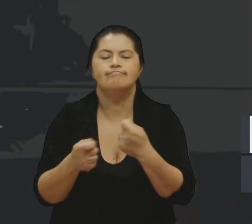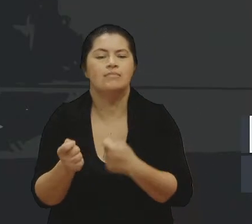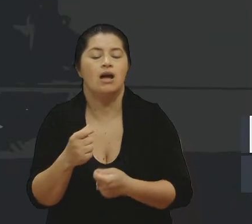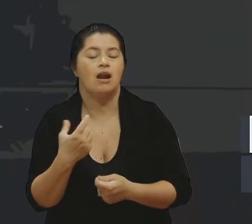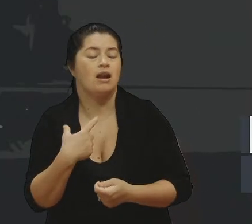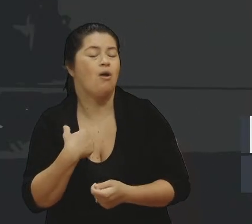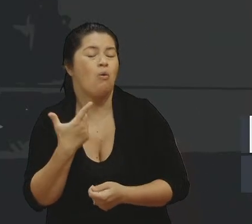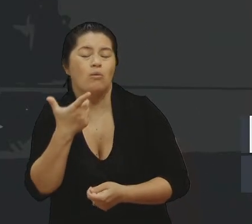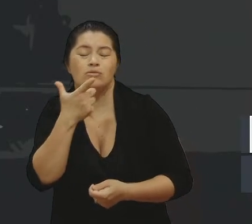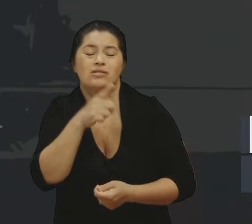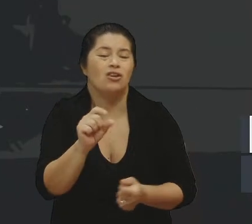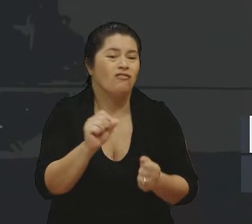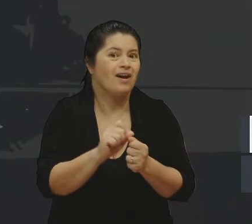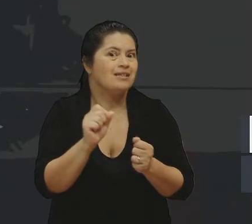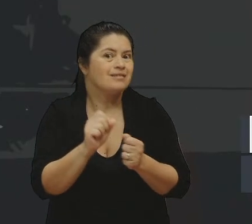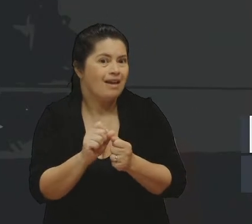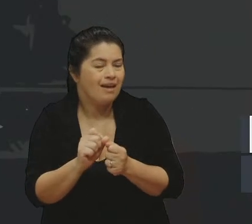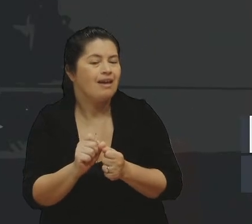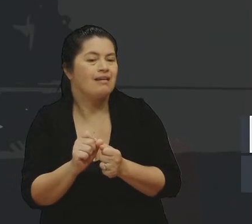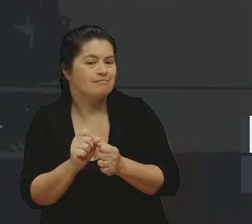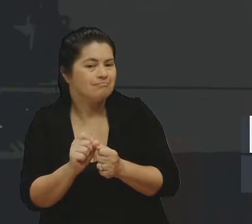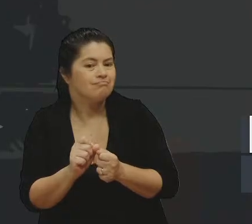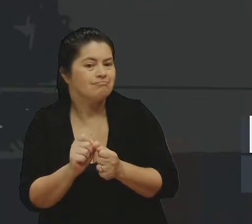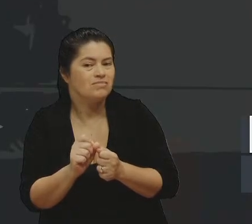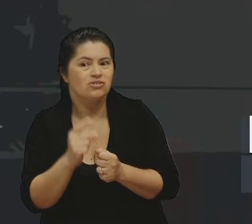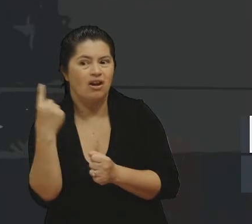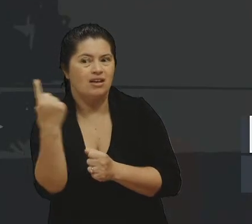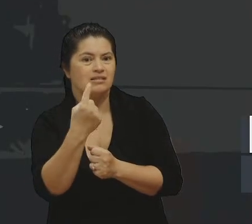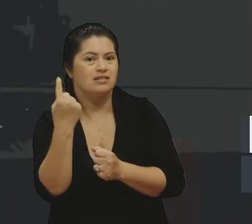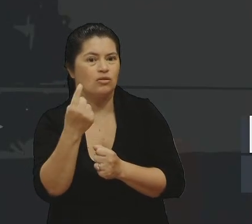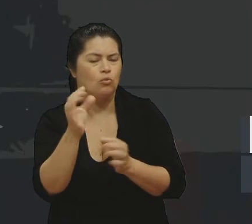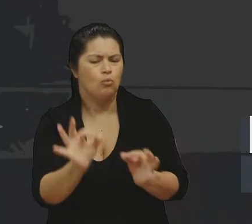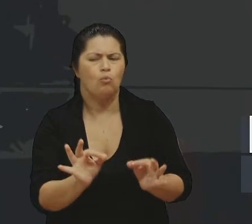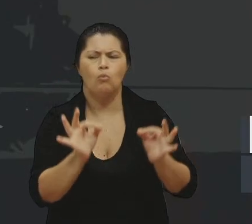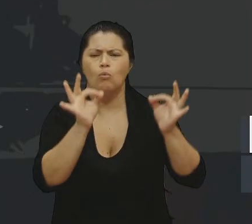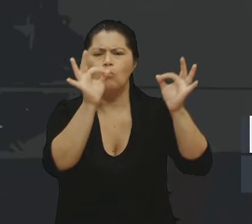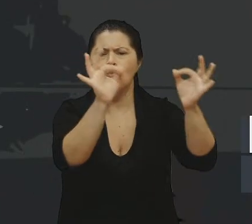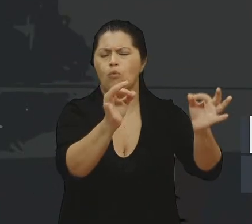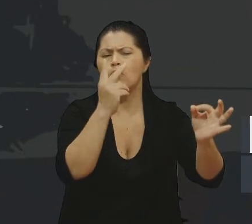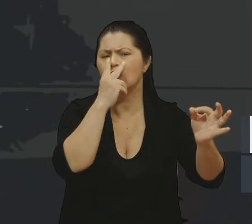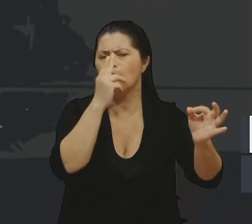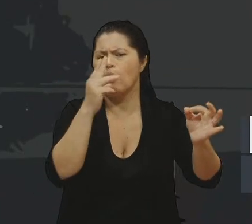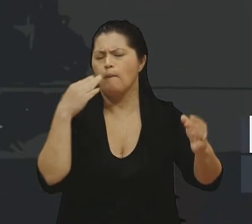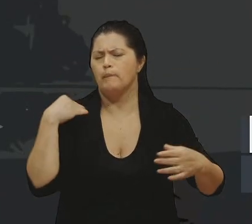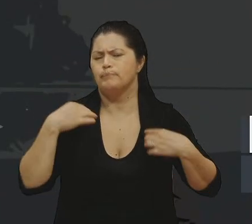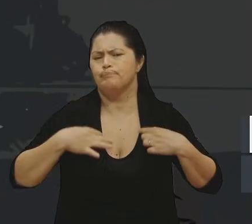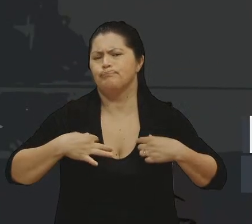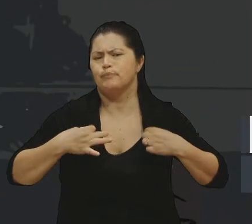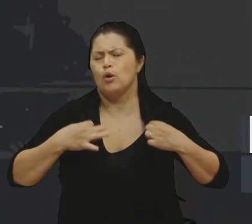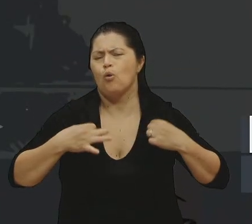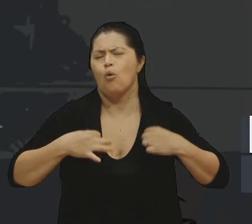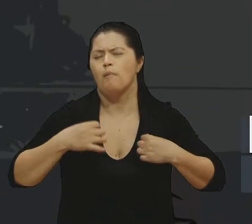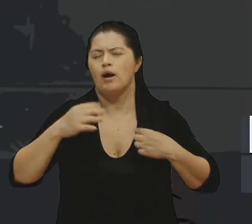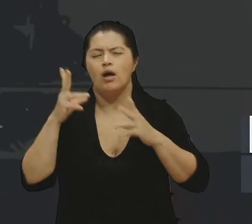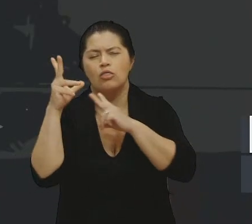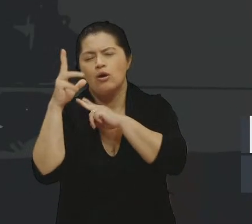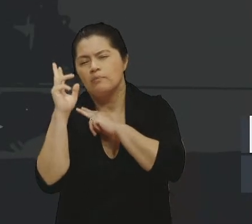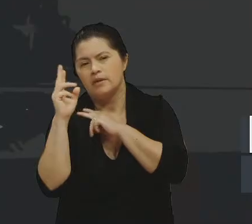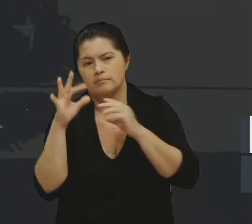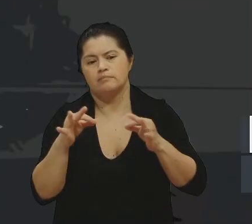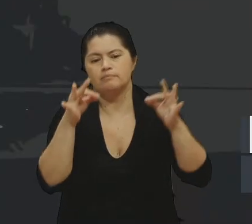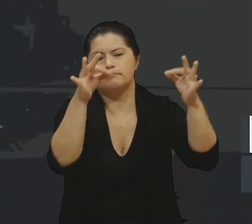criem. Pega o pijama incomodato, bota lá na sua loja para a pessoa ver o pijama. Fala com outro parceiro. Tu entendeu? Pode